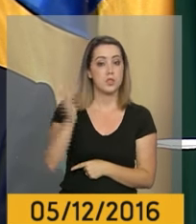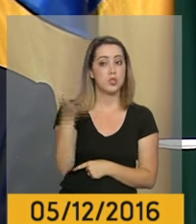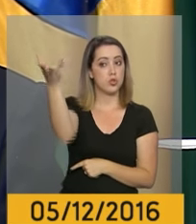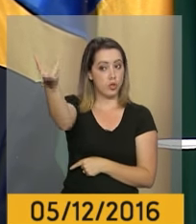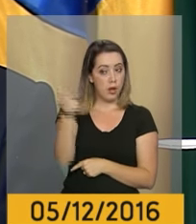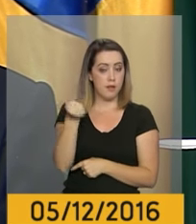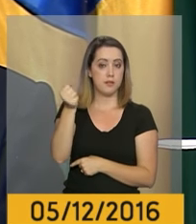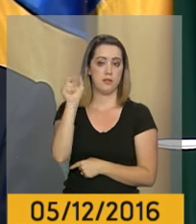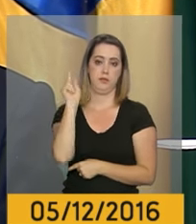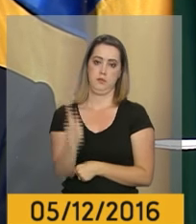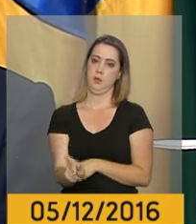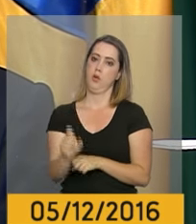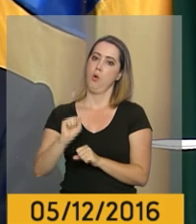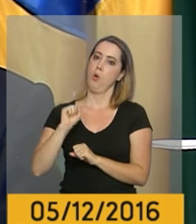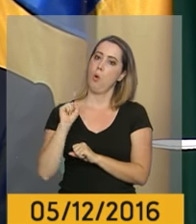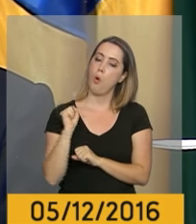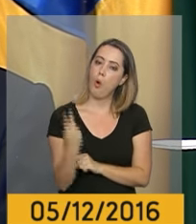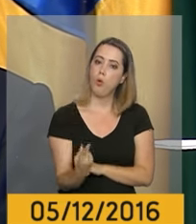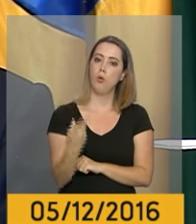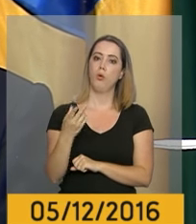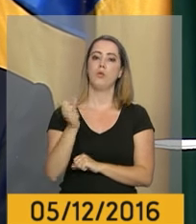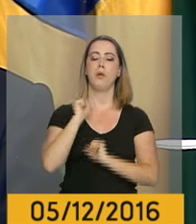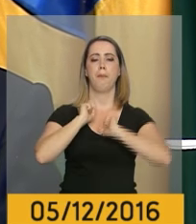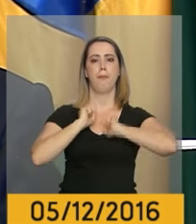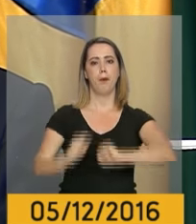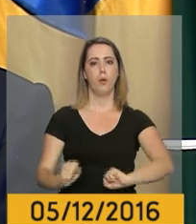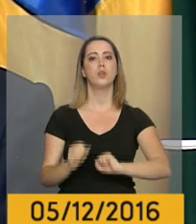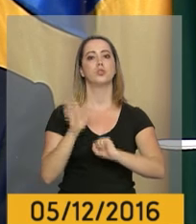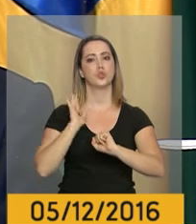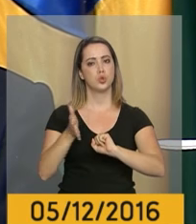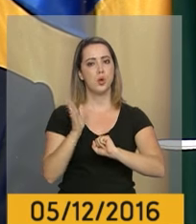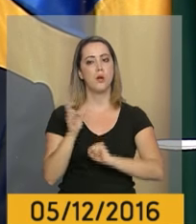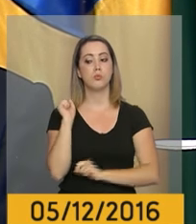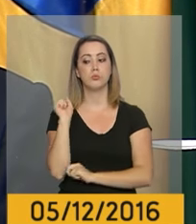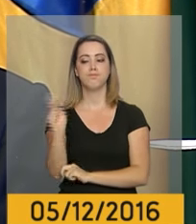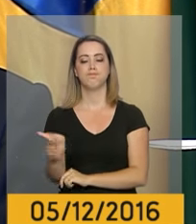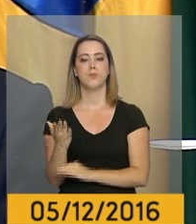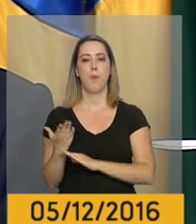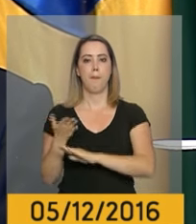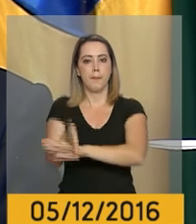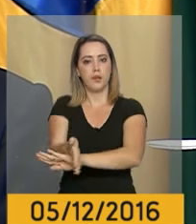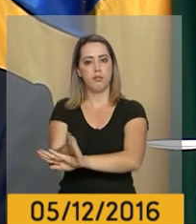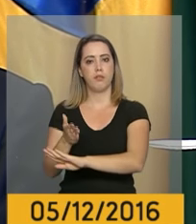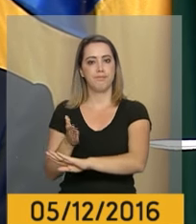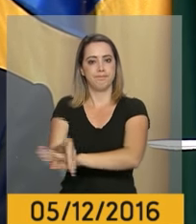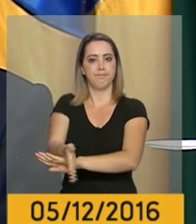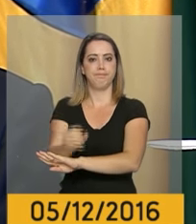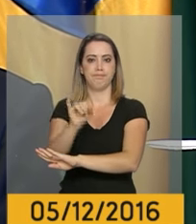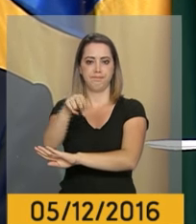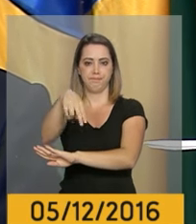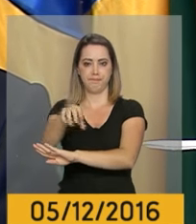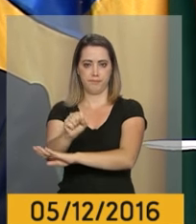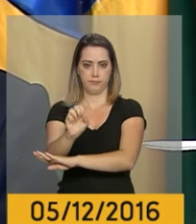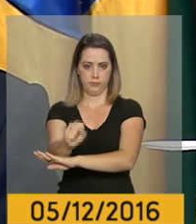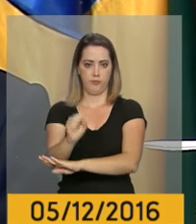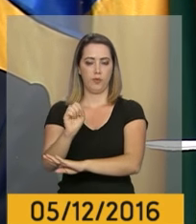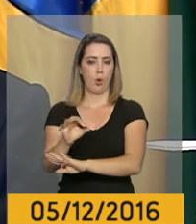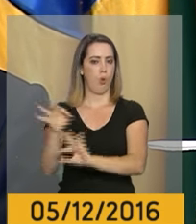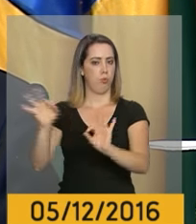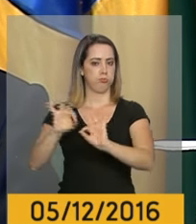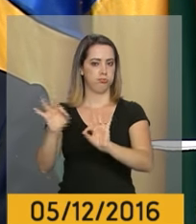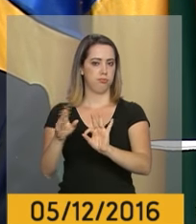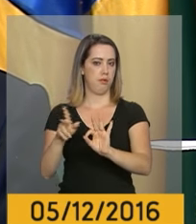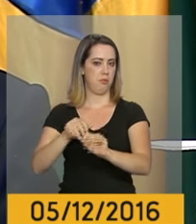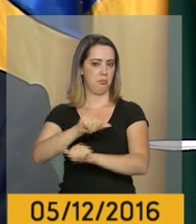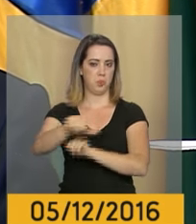benefícios ou que completaram as condições eh de acesso. E eu quero com isto significar, eu tenho